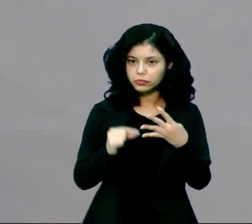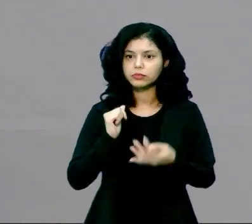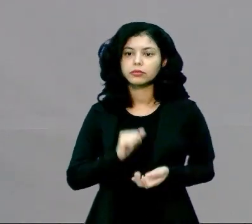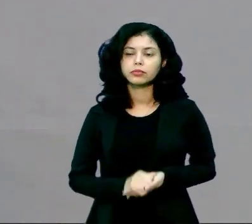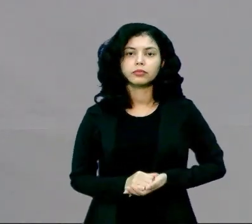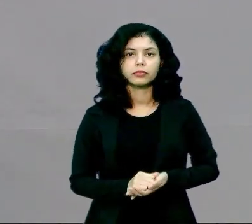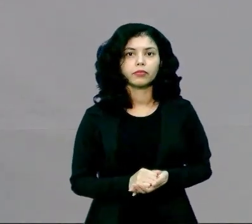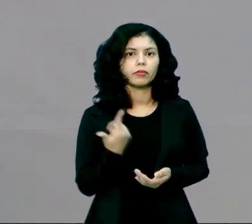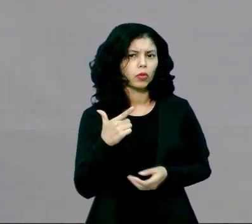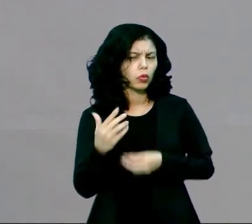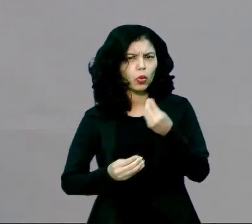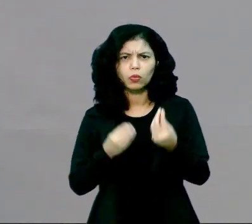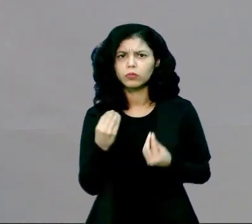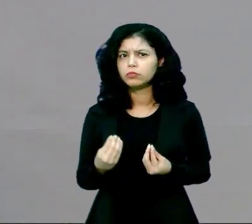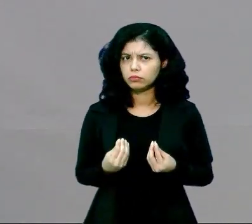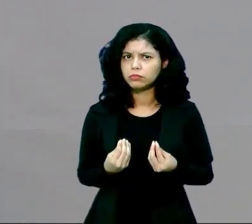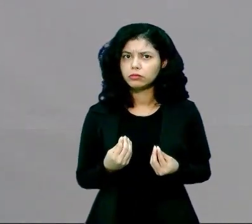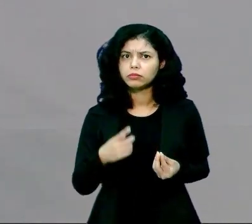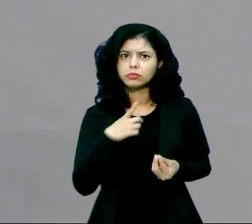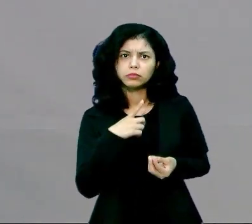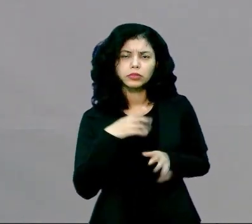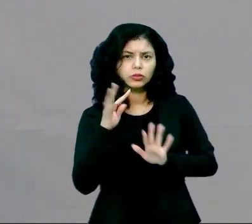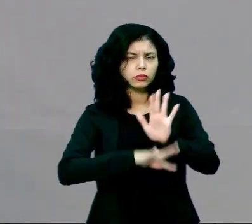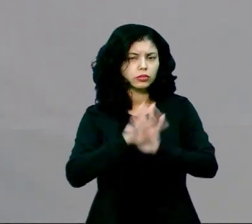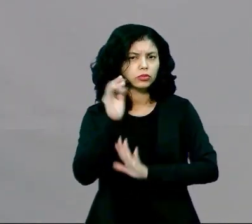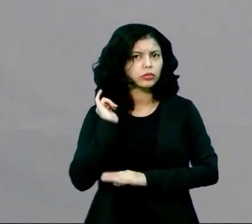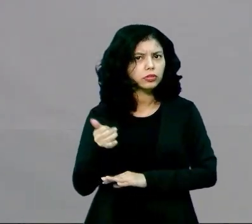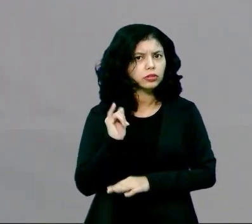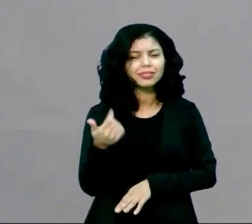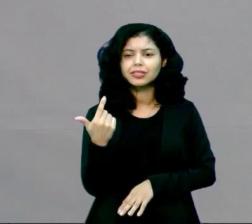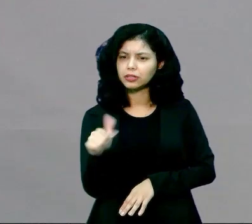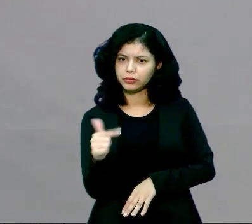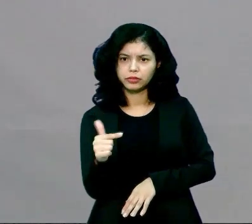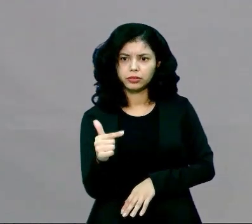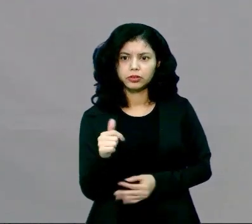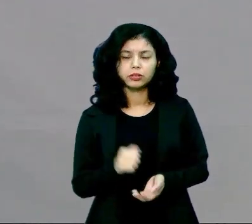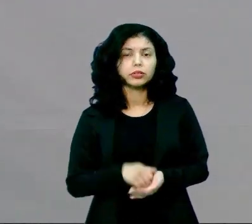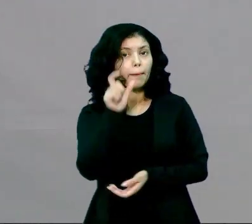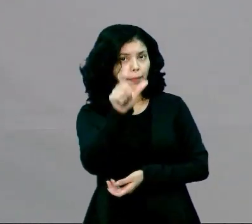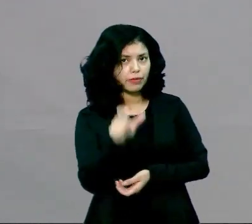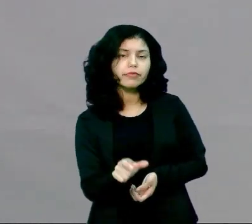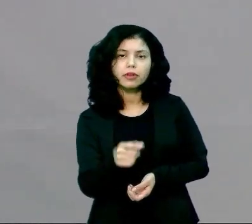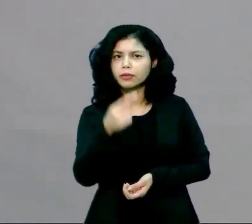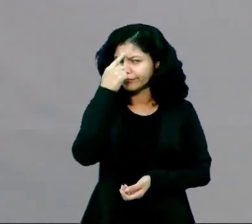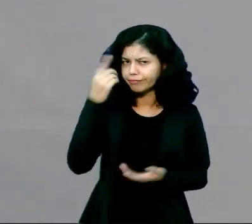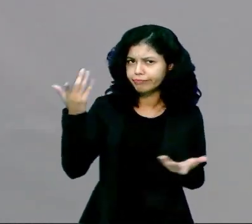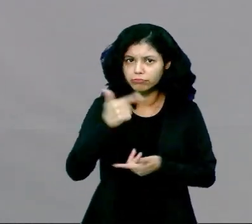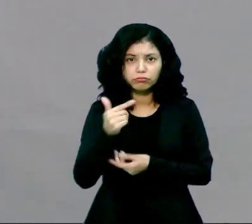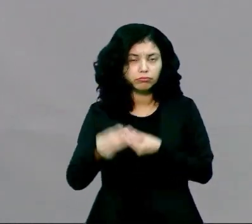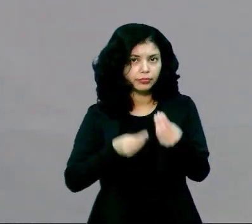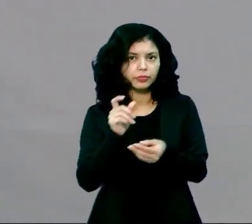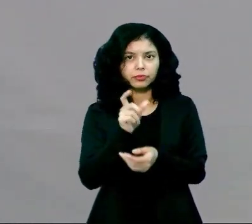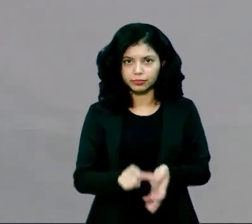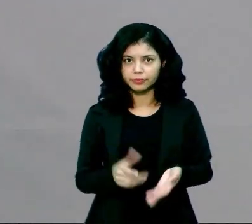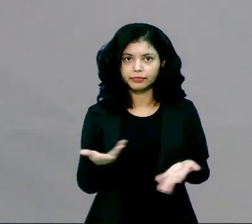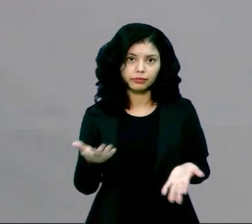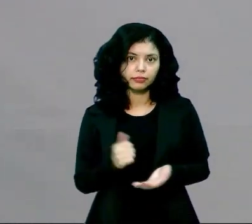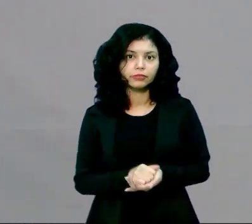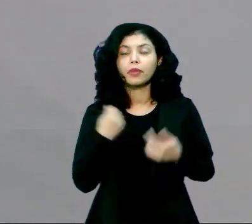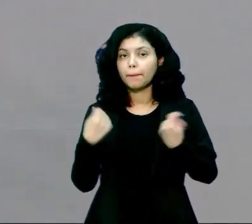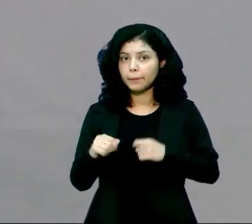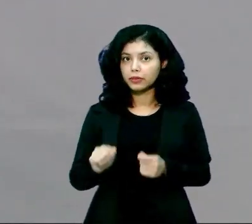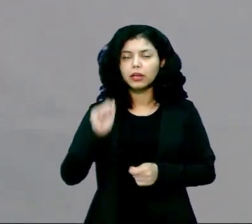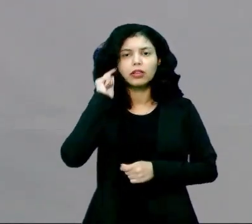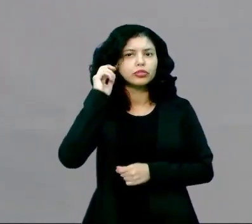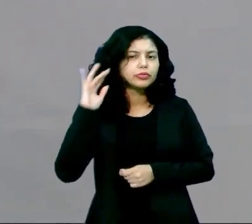né? Não tem como você ter um texto narrativo que não tenha personagem. Imagina só, não existe personagem. Nem que